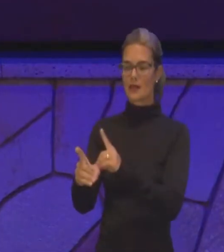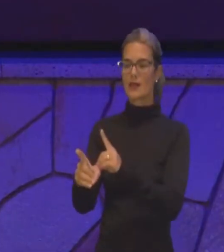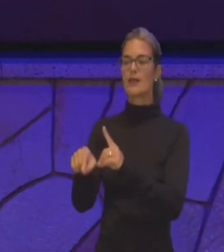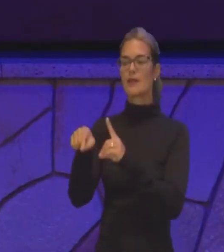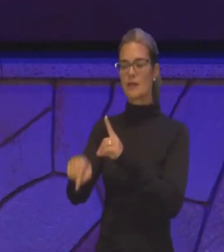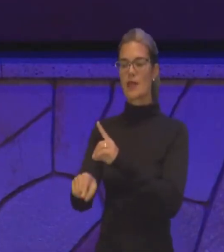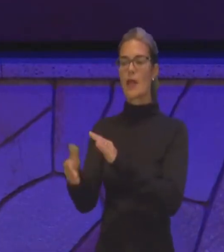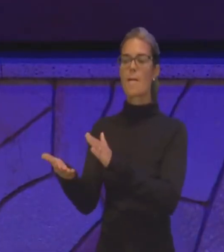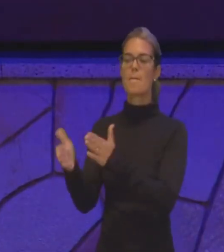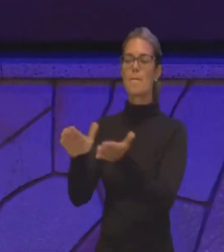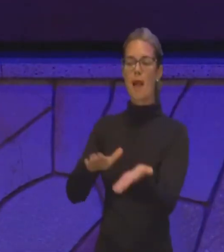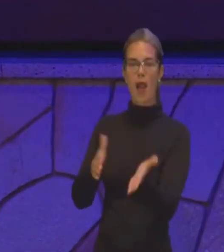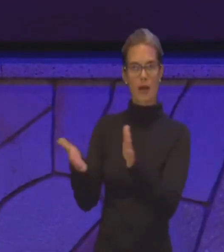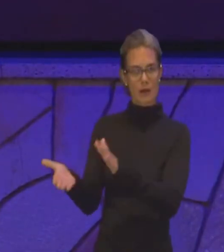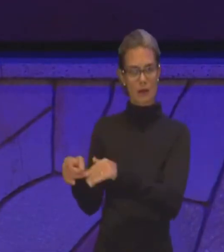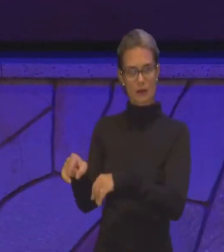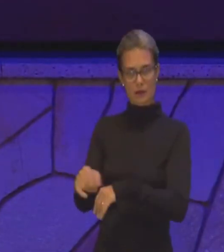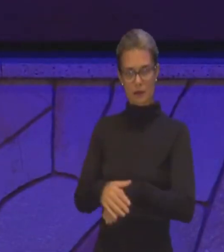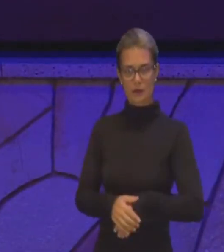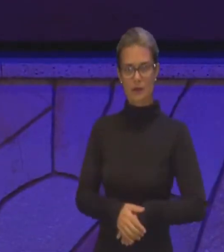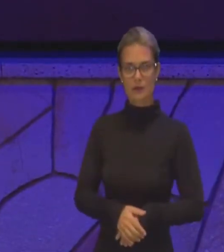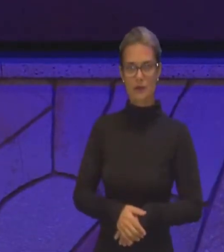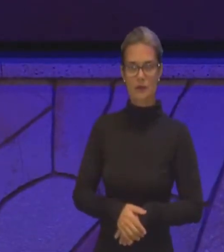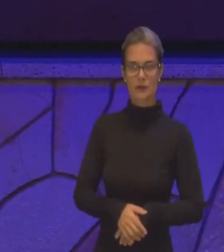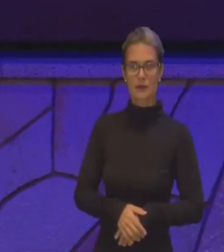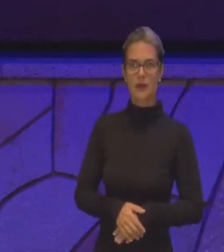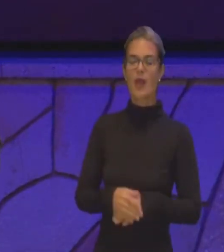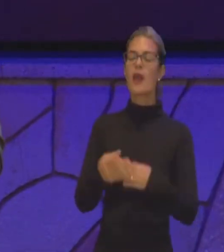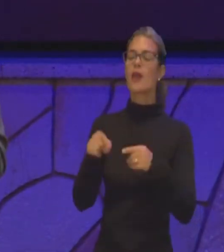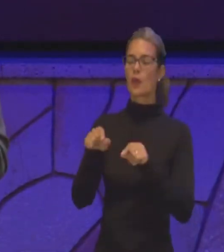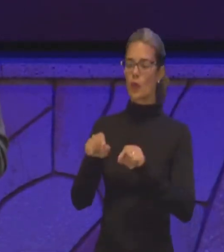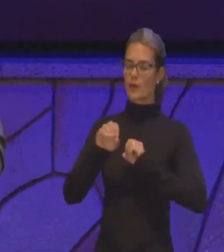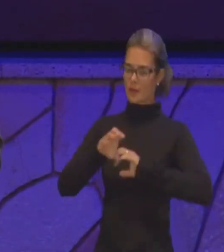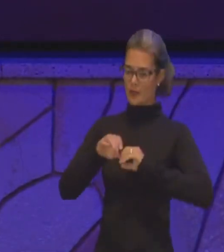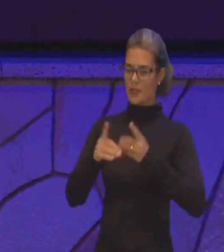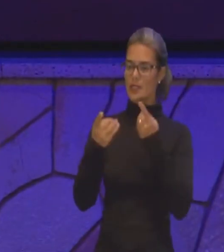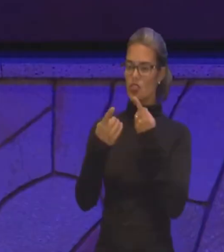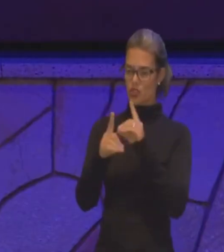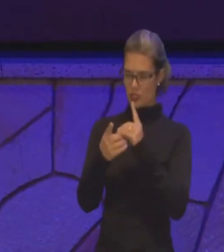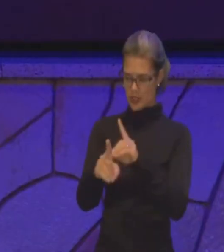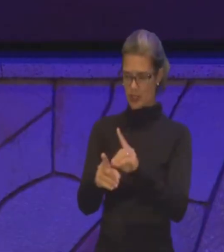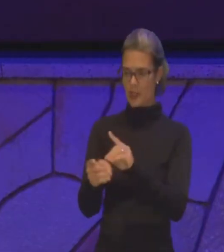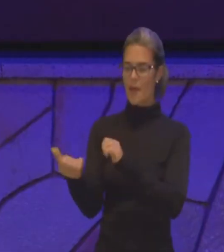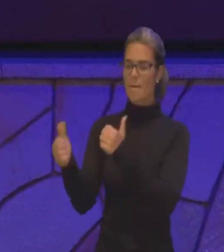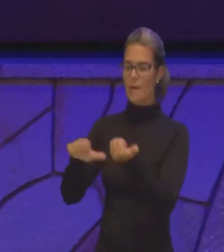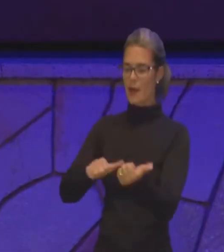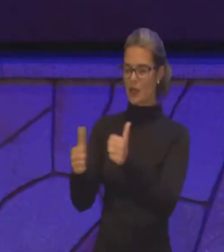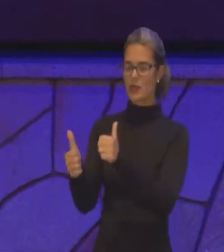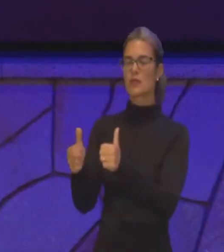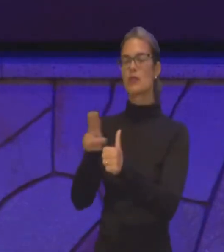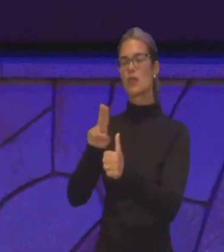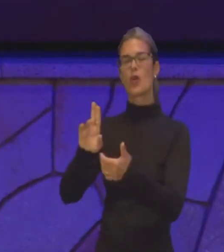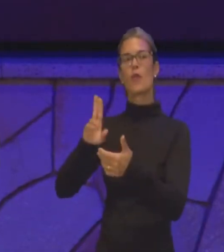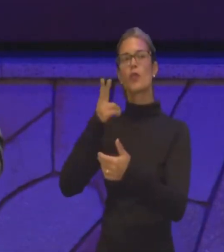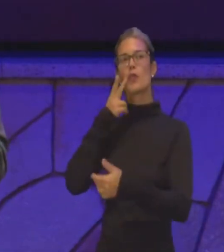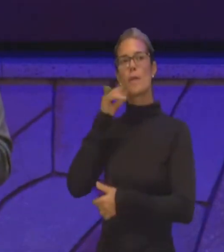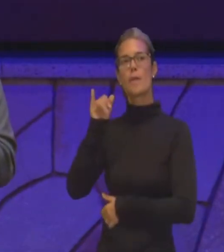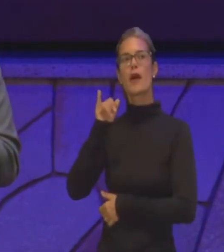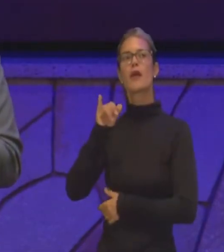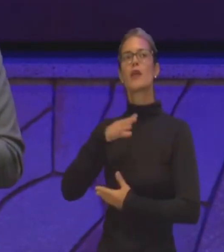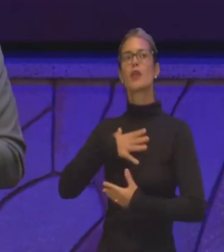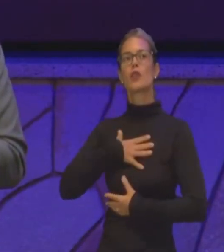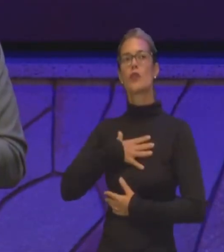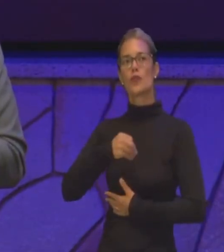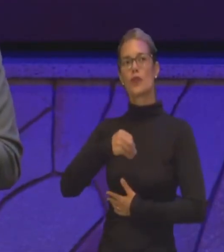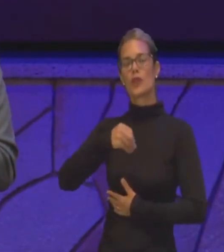batizá-los. Façam discípulos de todas as nações, batizando-os em nome do Pai, do Filho e do Espírito